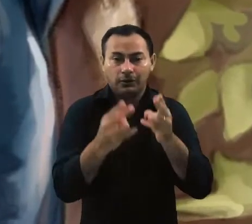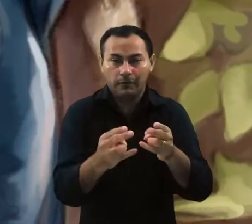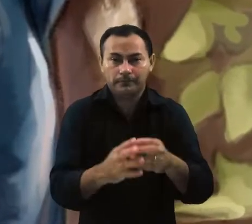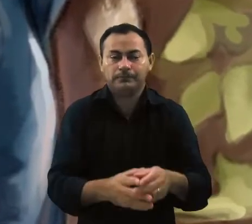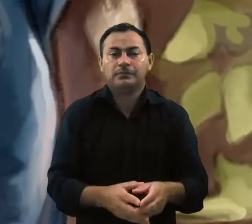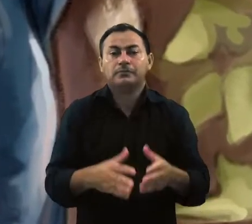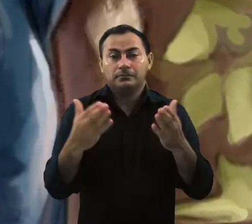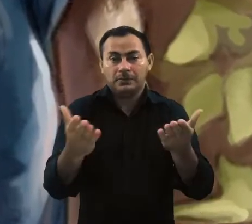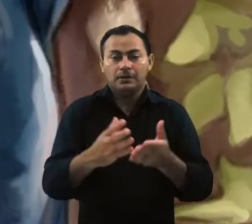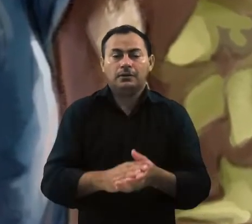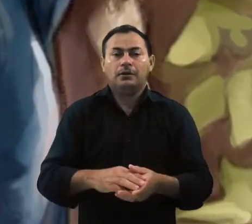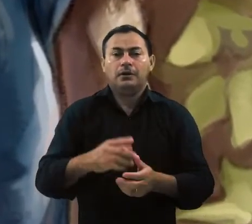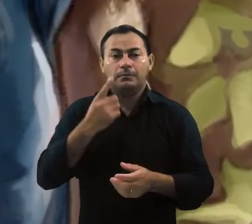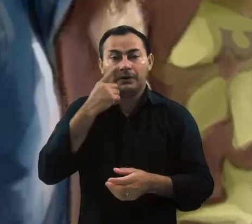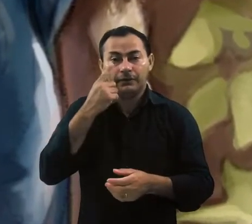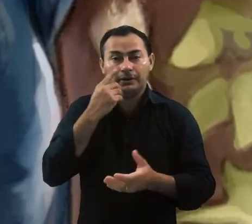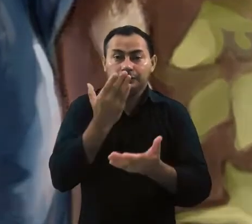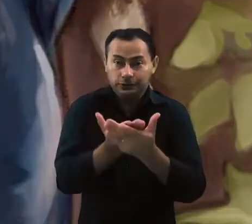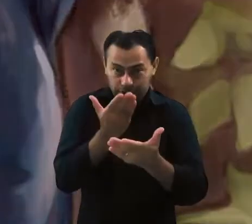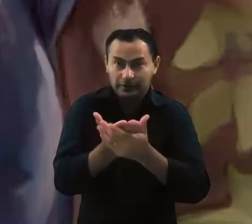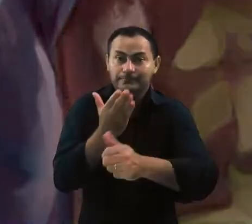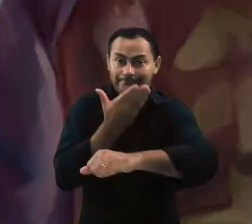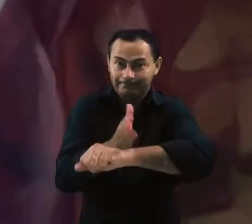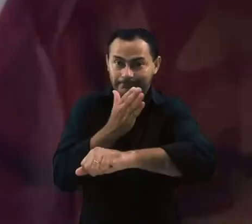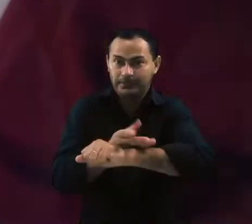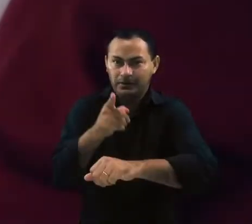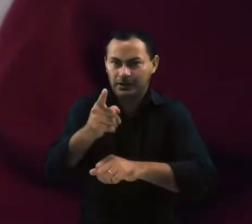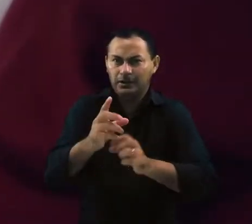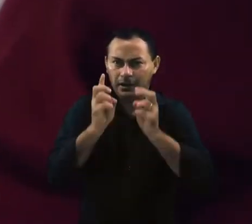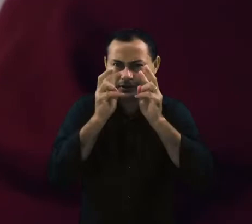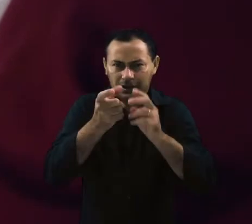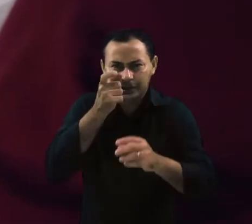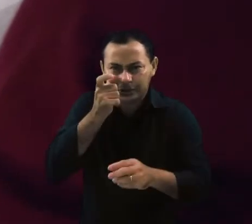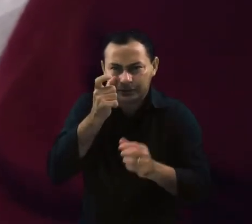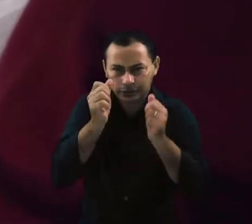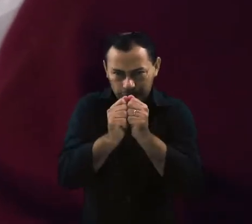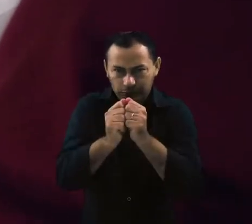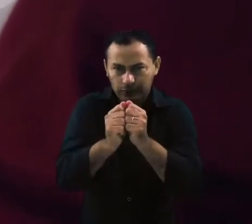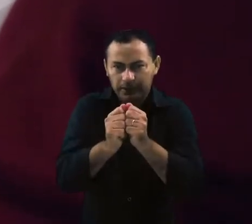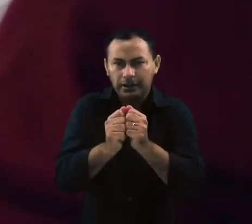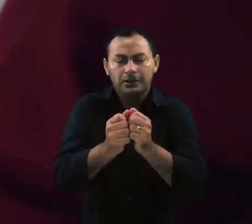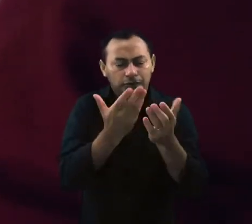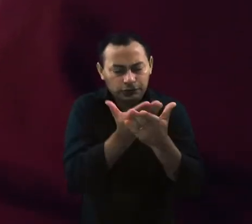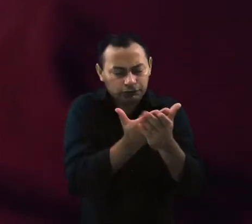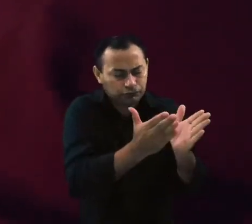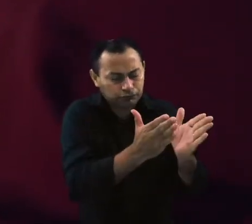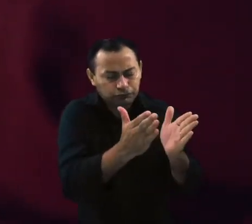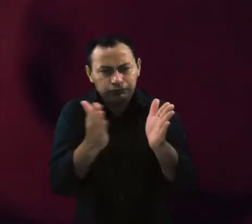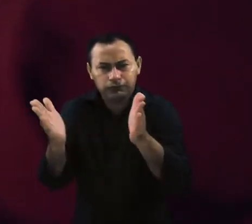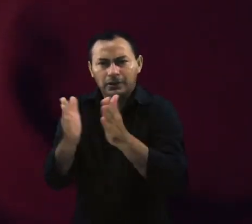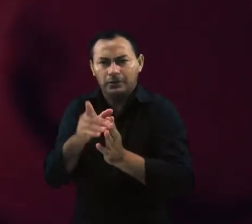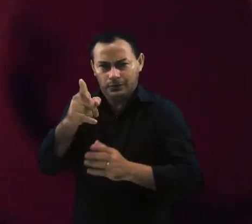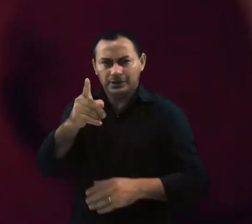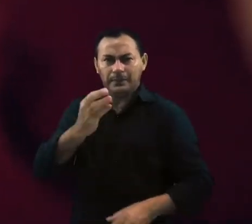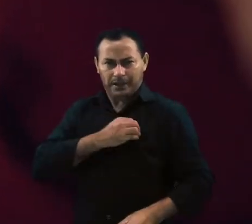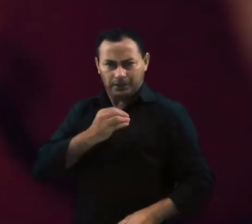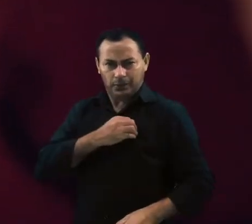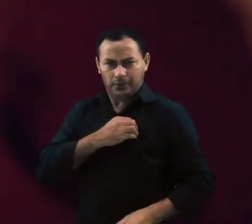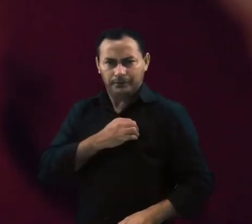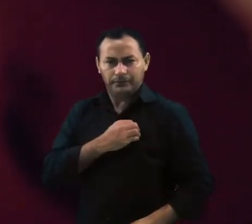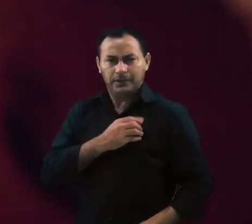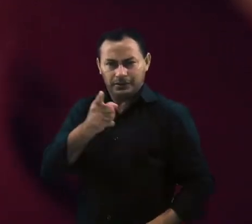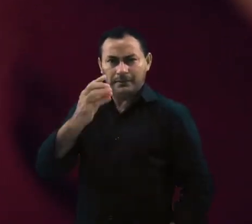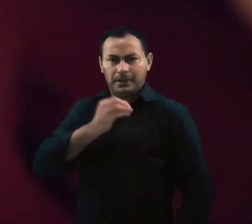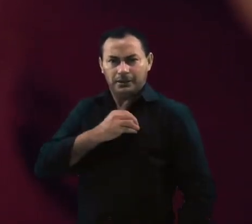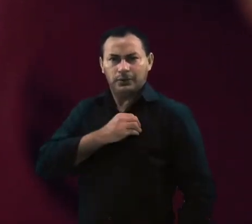esse como Zaqueu Vamos então a aplicação desse tudo Você está acompanhando comigo e por acaso você é um